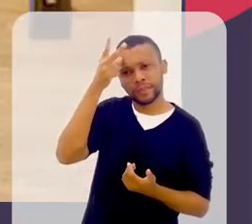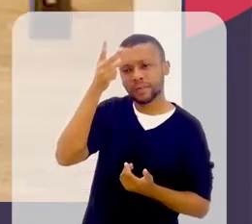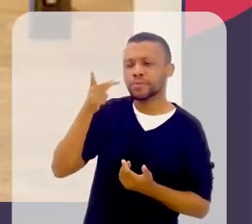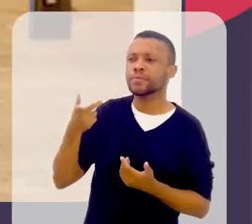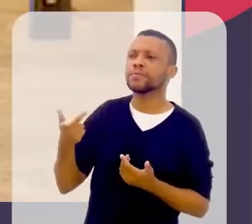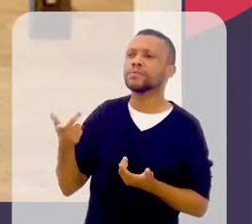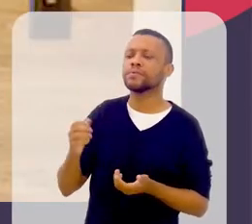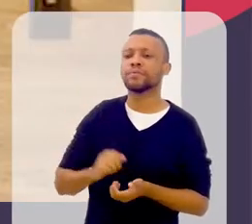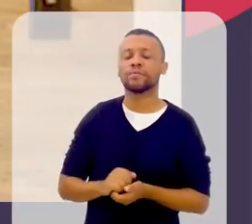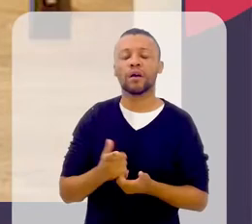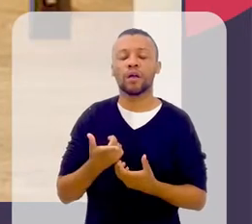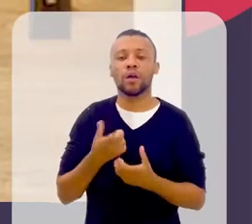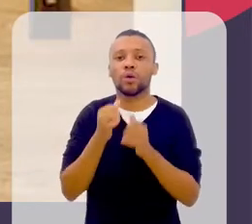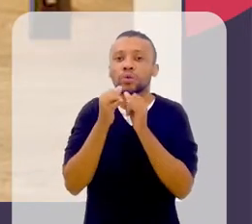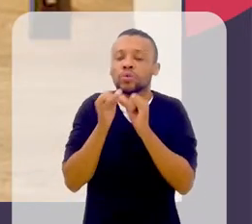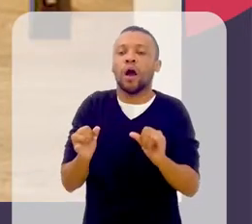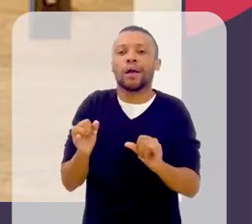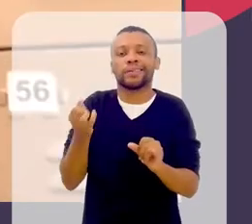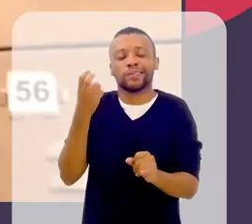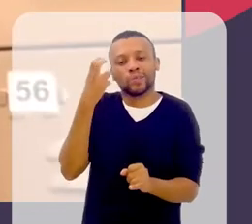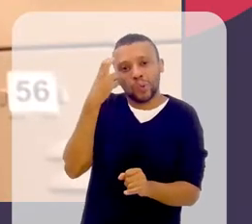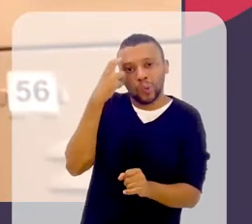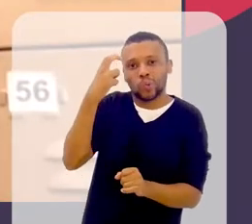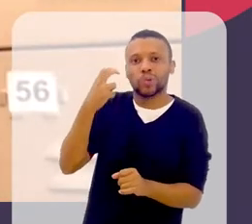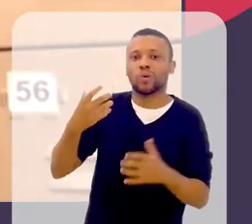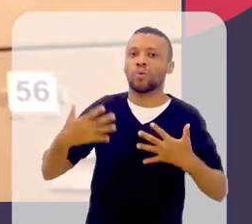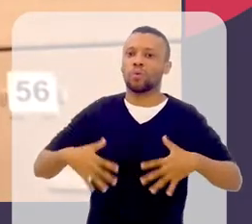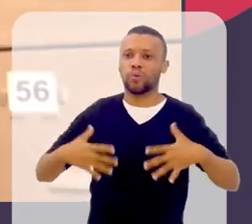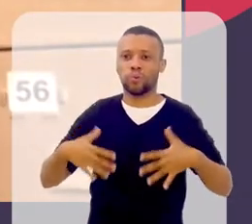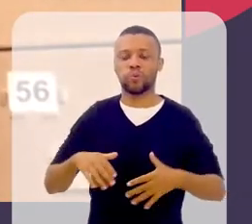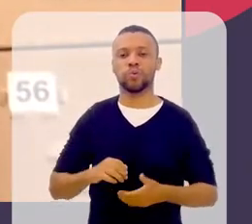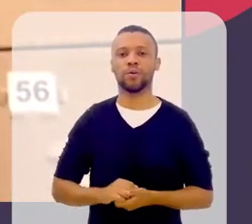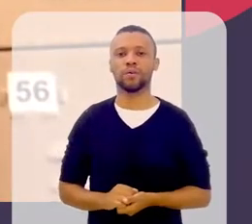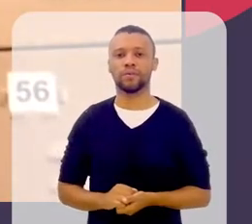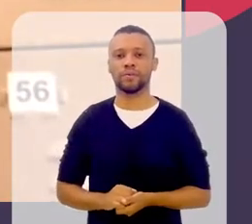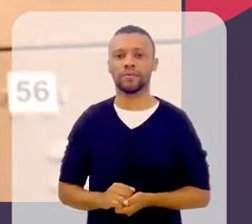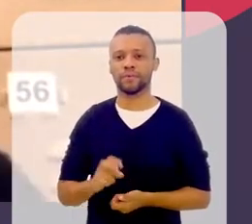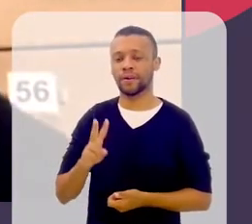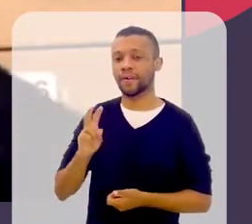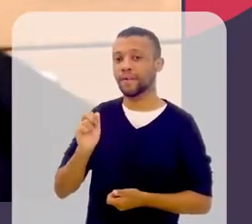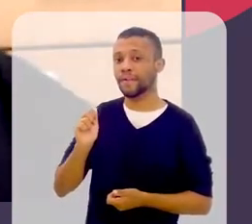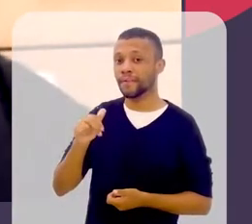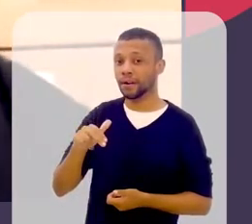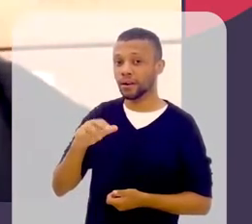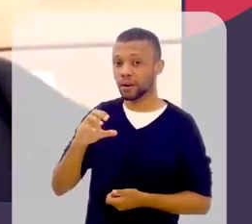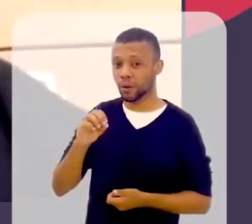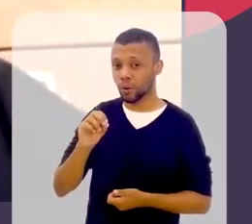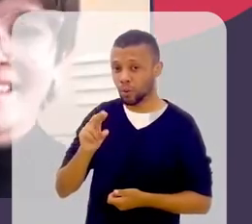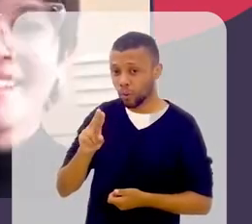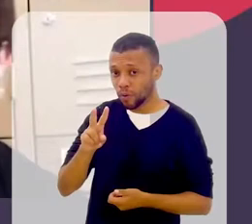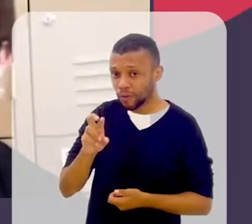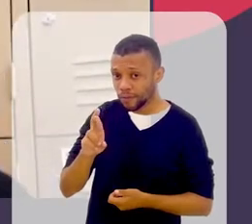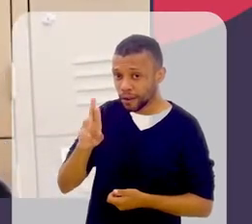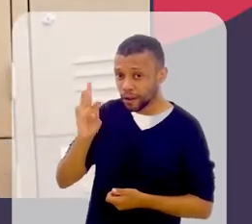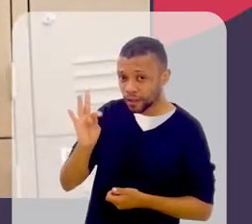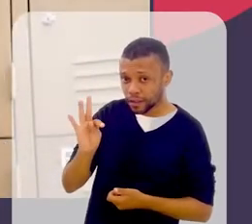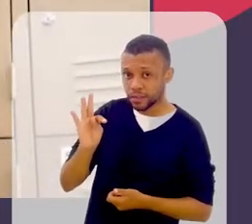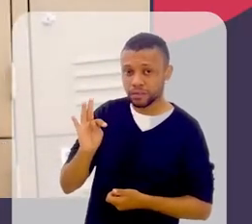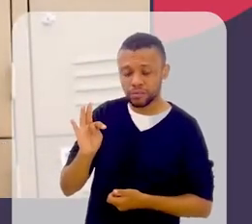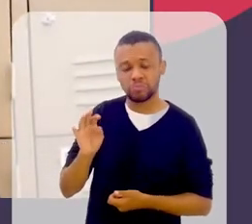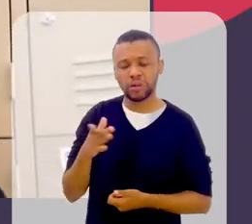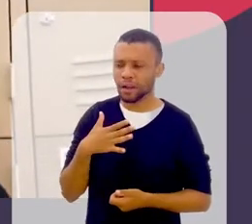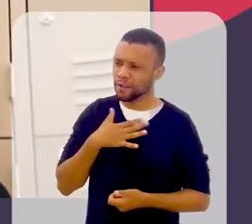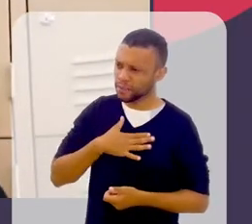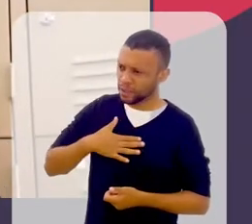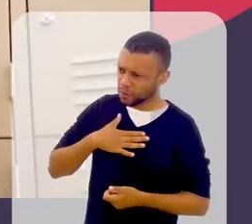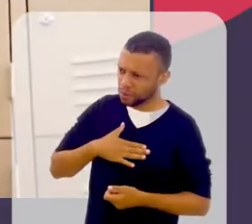cidade que você Foi um ficou? choque cultural muito grande. Em Vancouver. Vancouver. E você gostou? Sim,